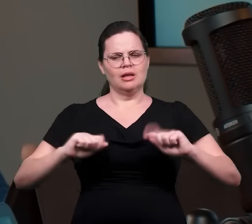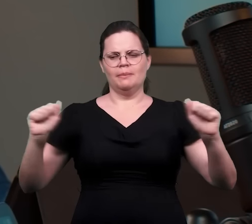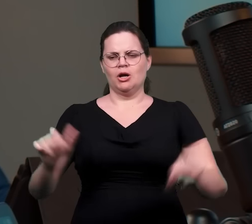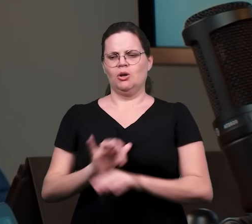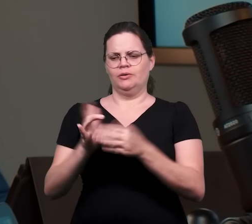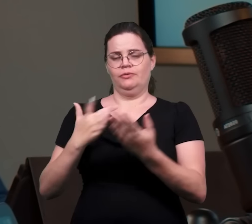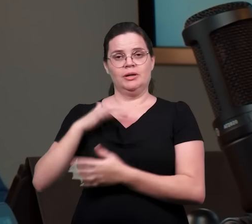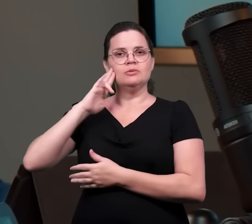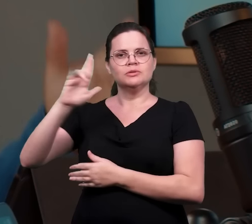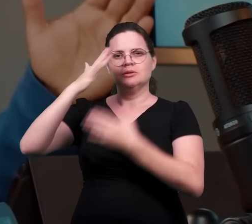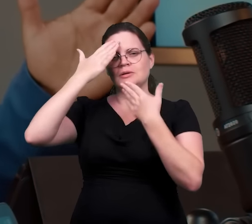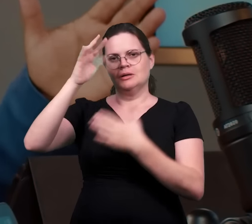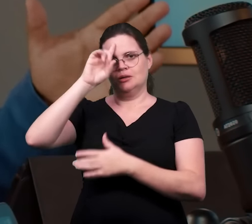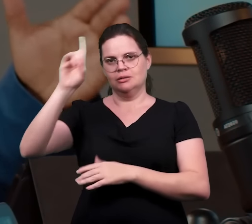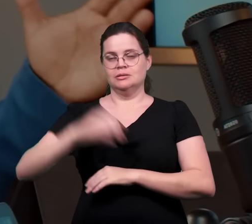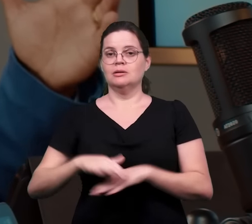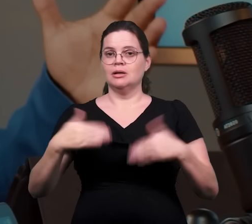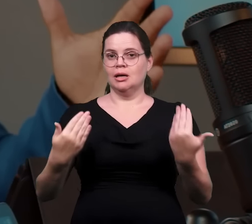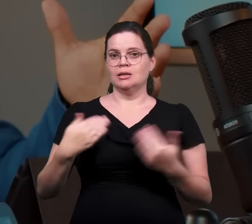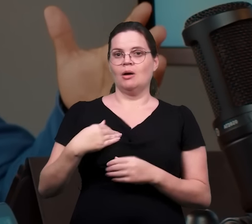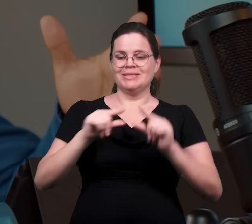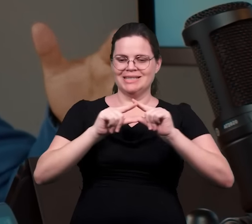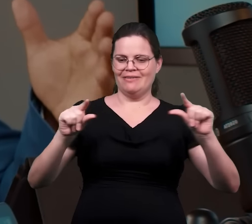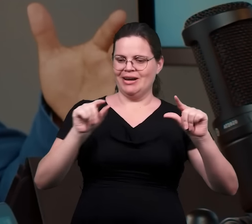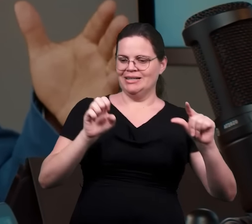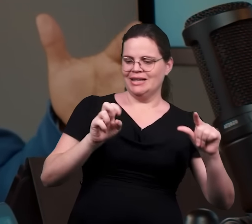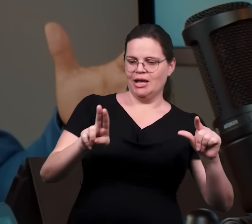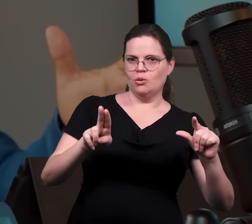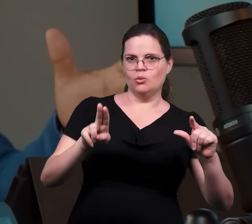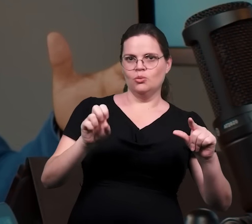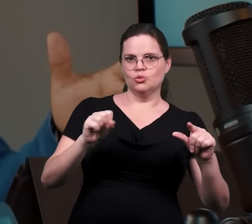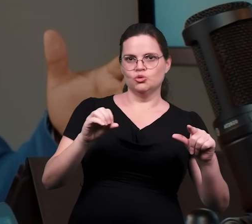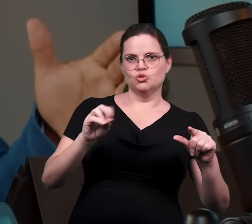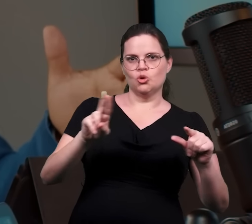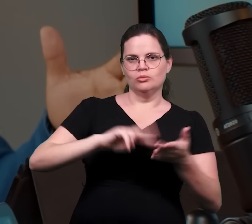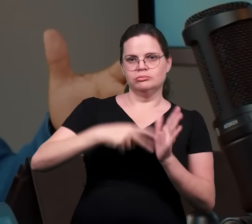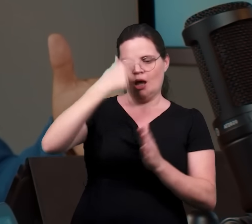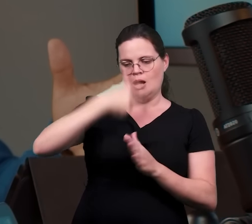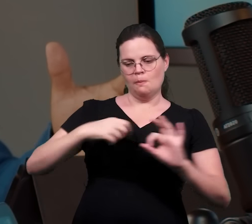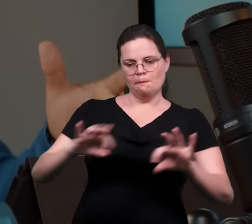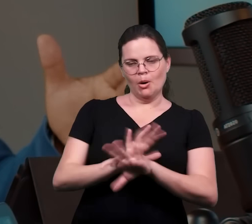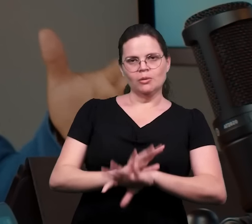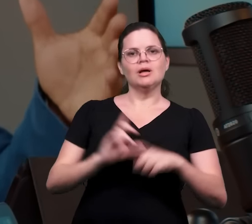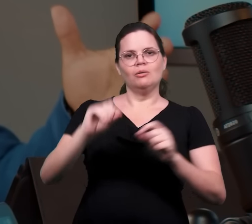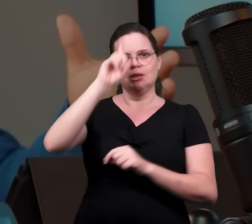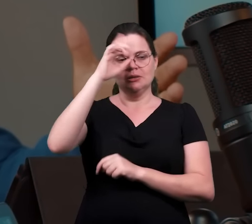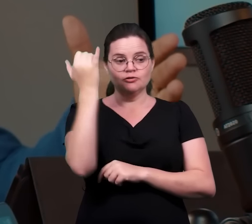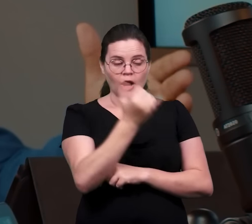livre e grato ao Senhor. Então essa mensagem, eu sou, foi a mensagem que Deus anunciou a Moisés para que ele